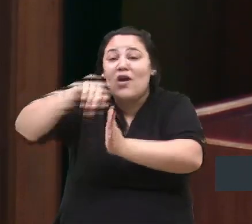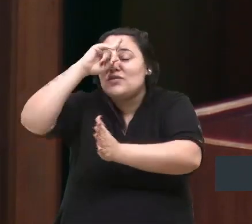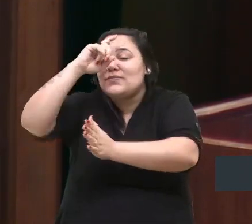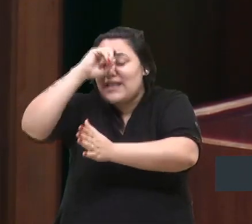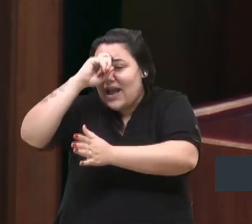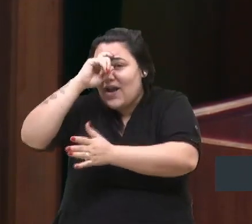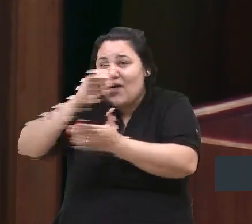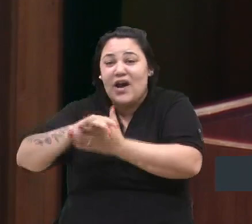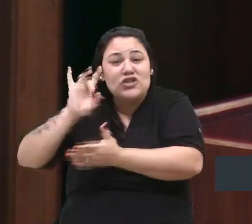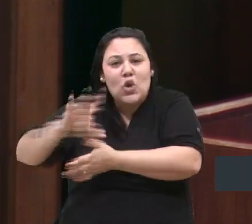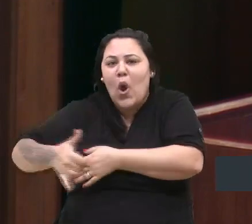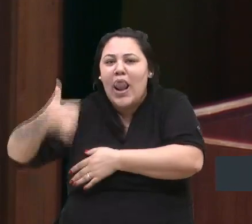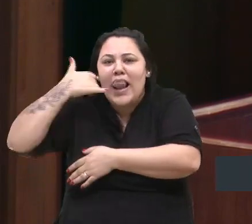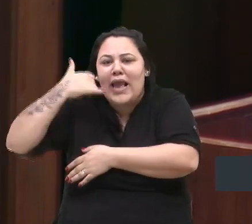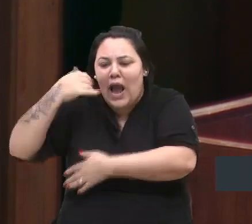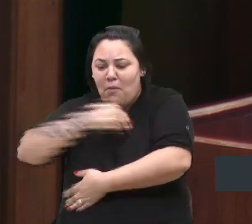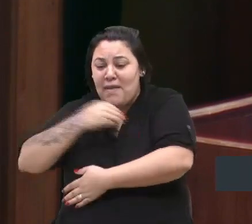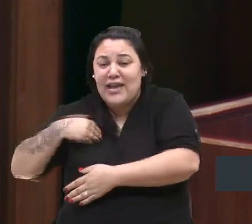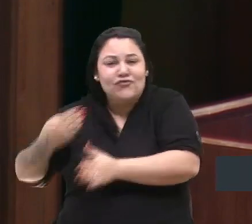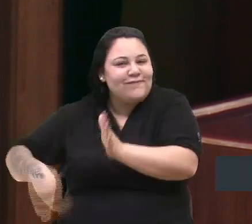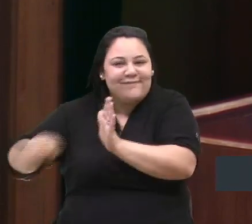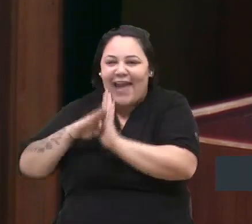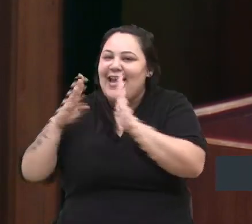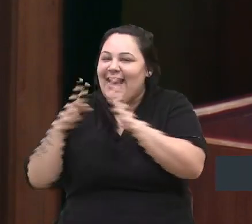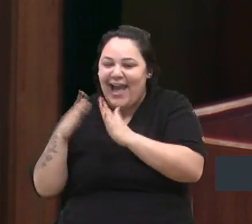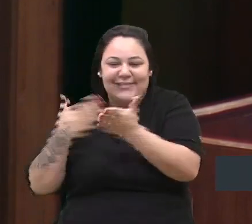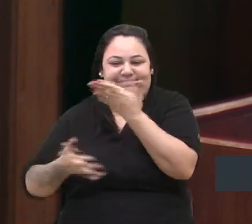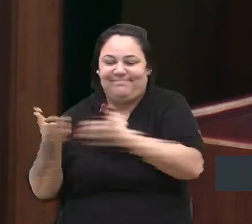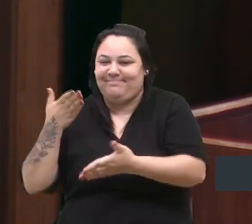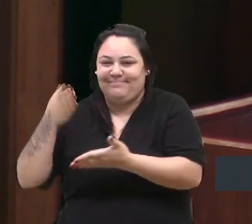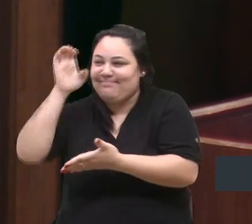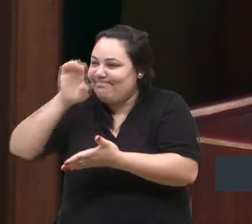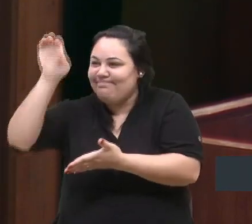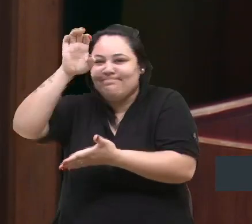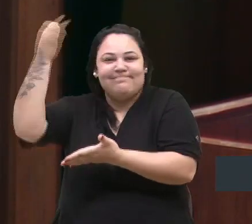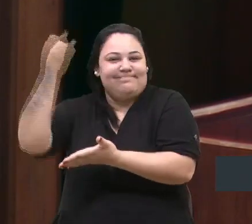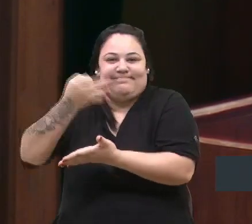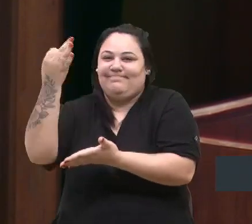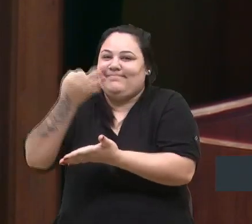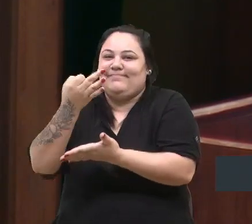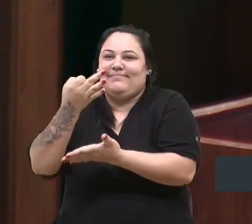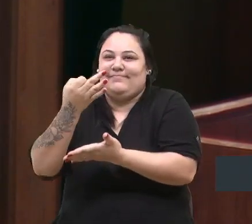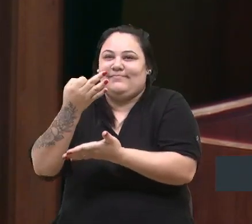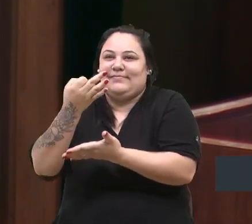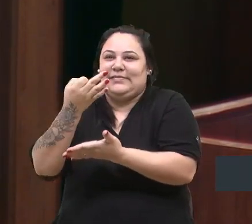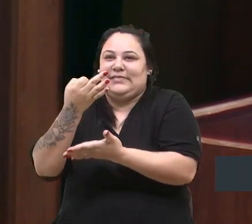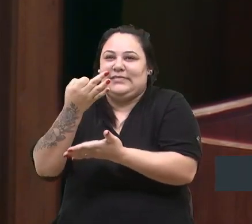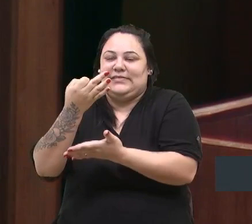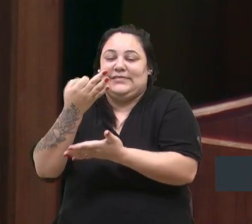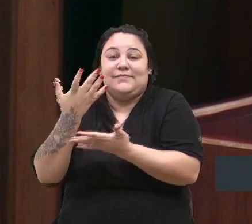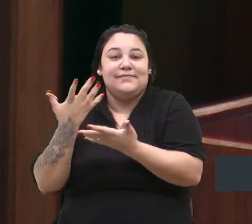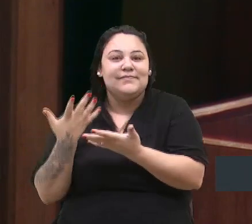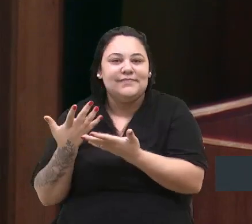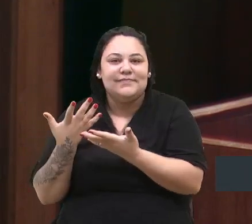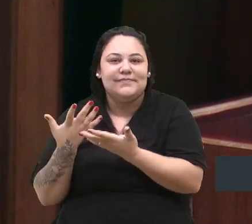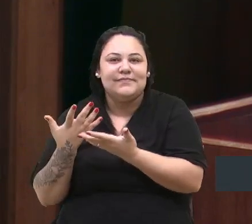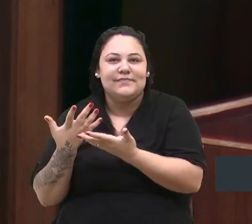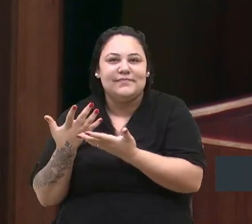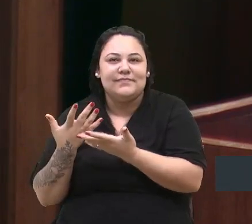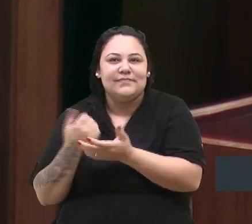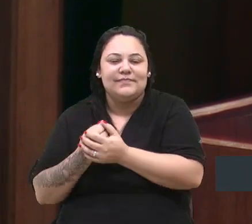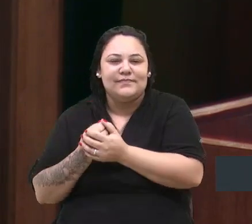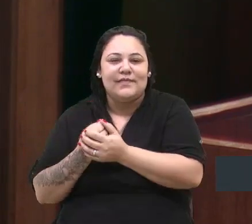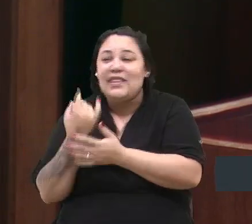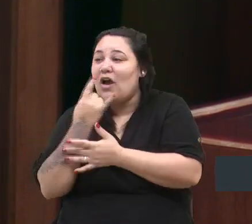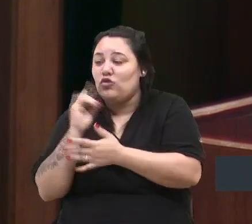liga para o pronto-socorro e o médico vem em casa atendê-lo, porque esse não pode se locomover. Na